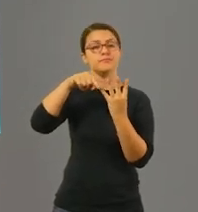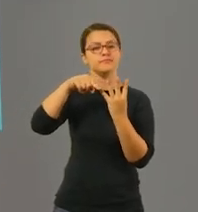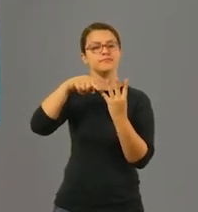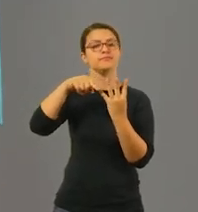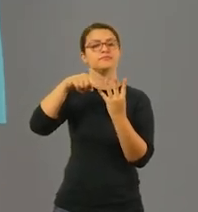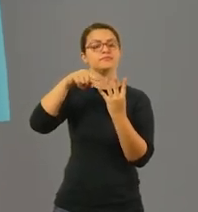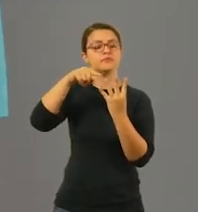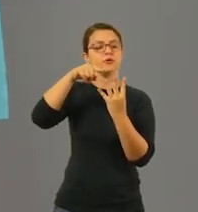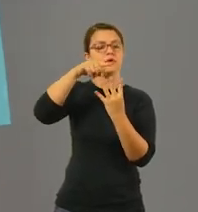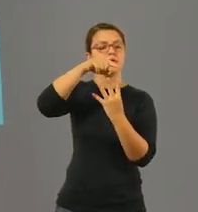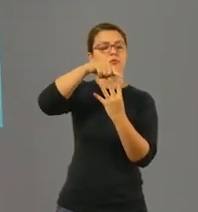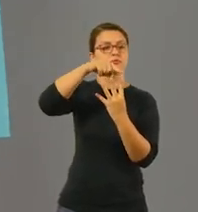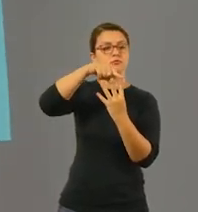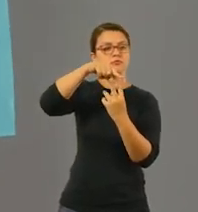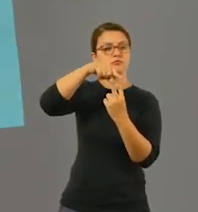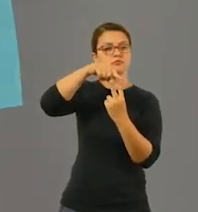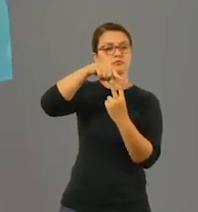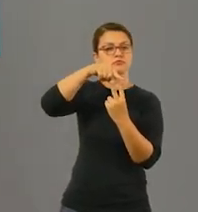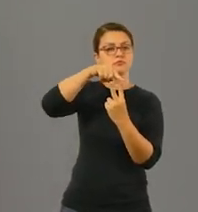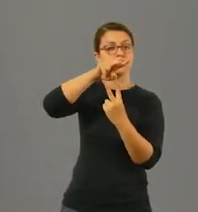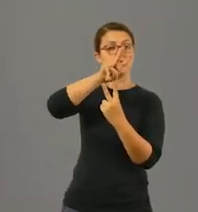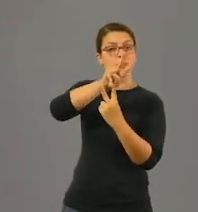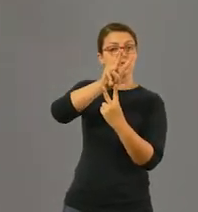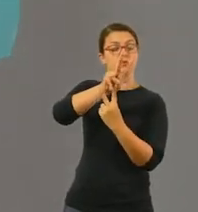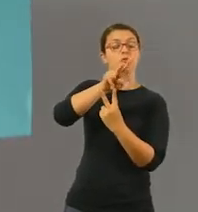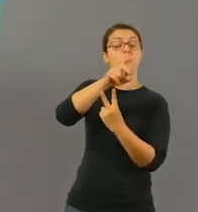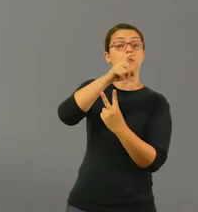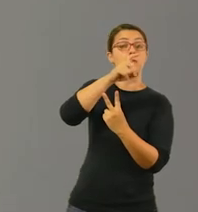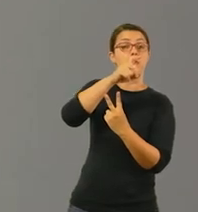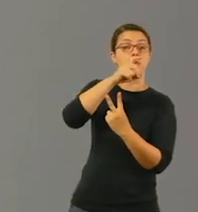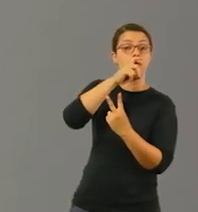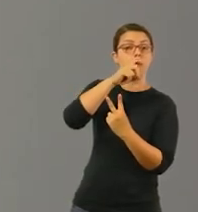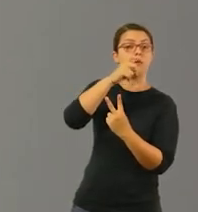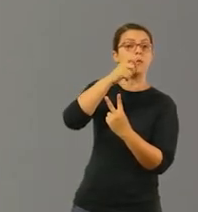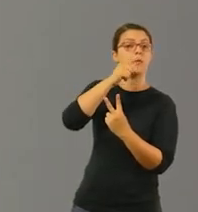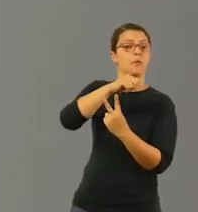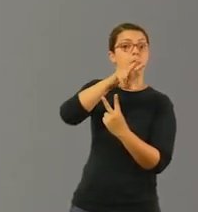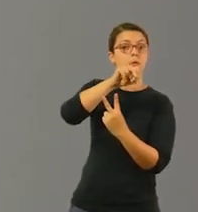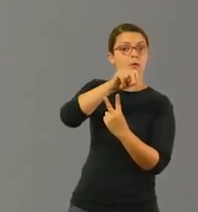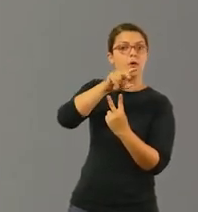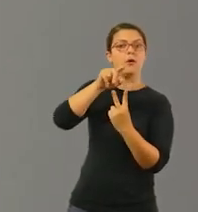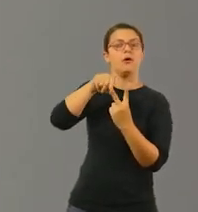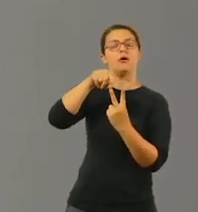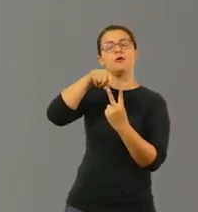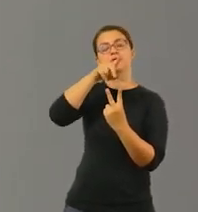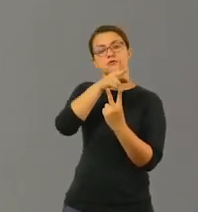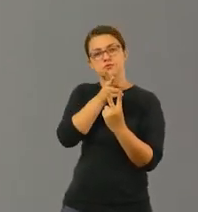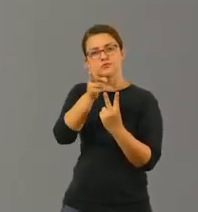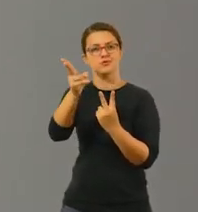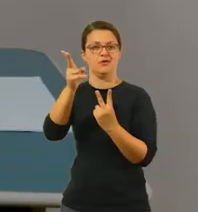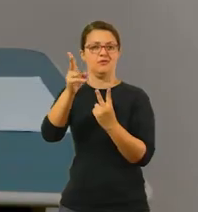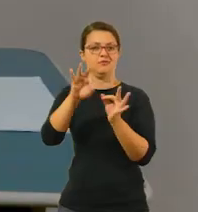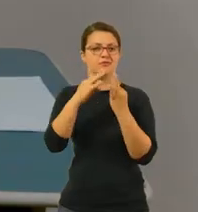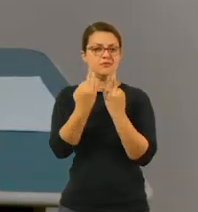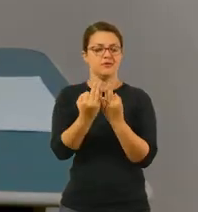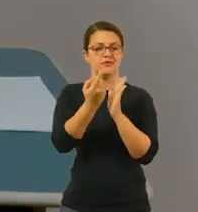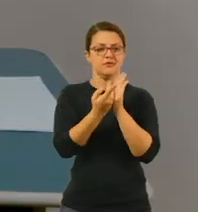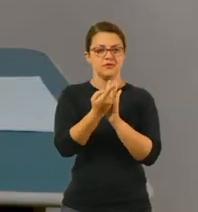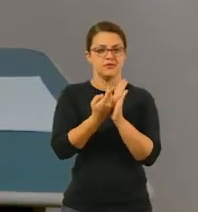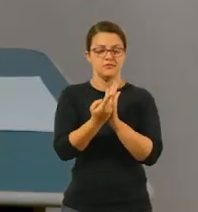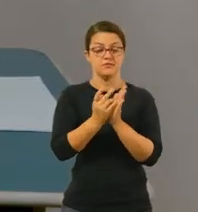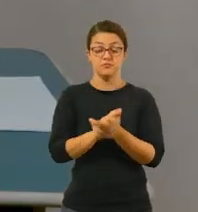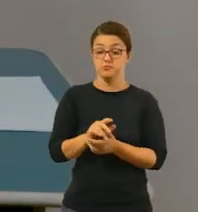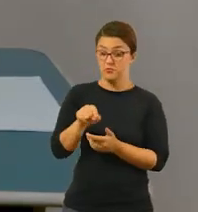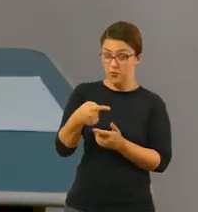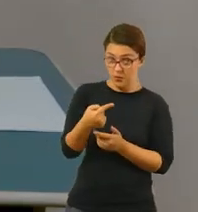os avós paternos, e converse com a criança sobre esses graus de parentesco e sobre a família. Depois